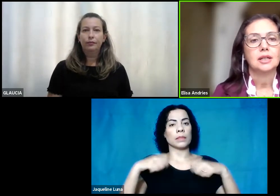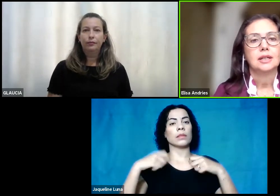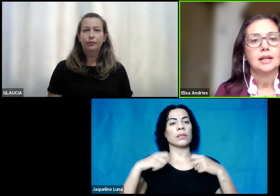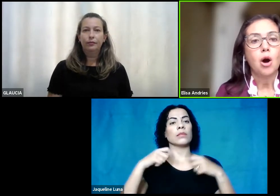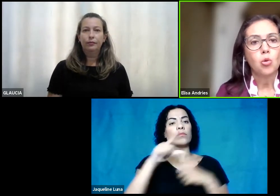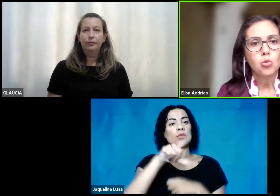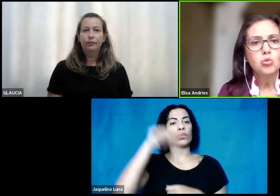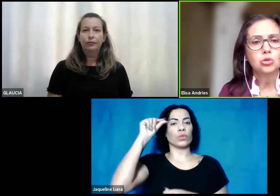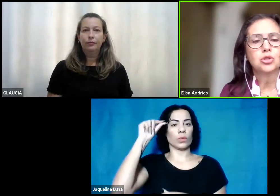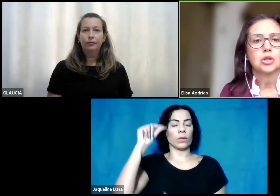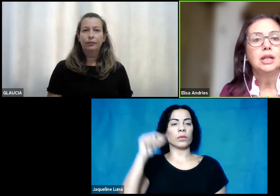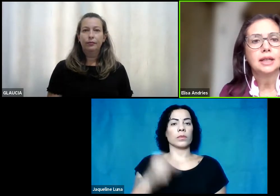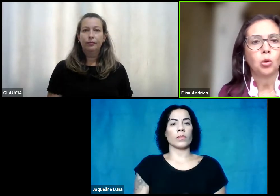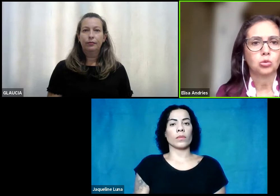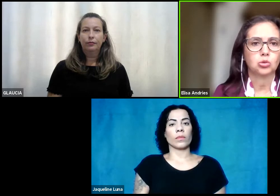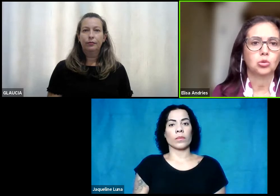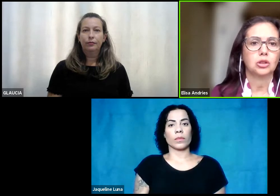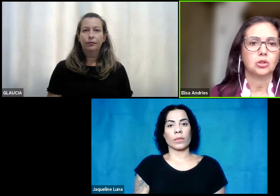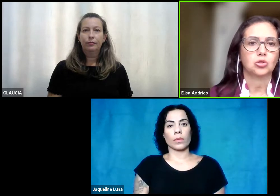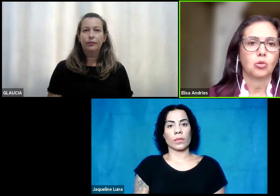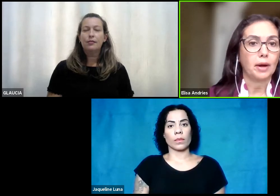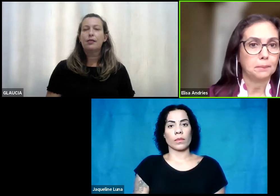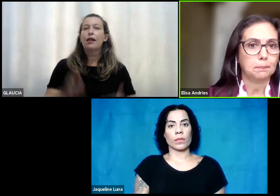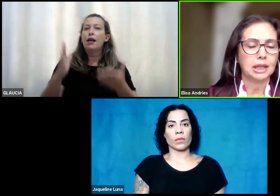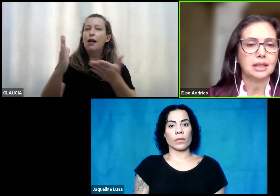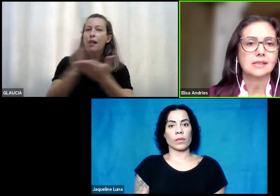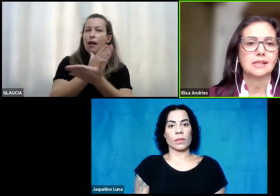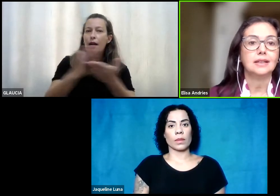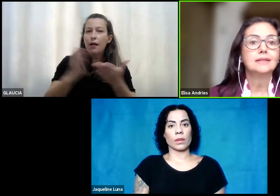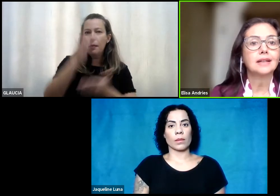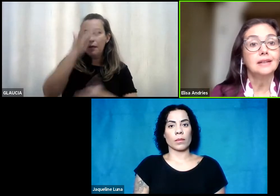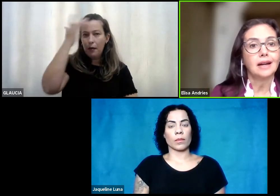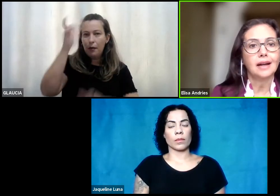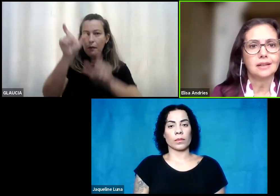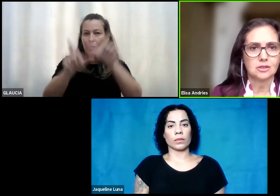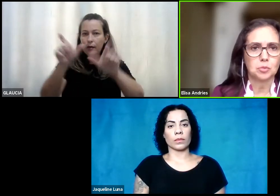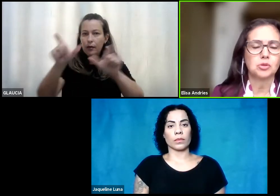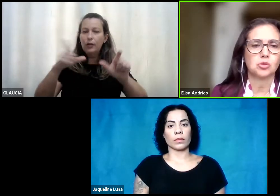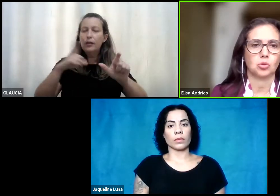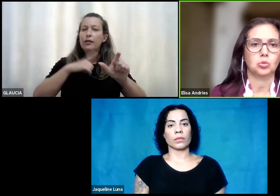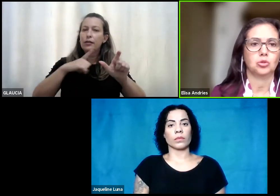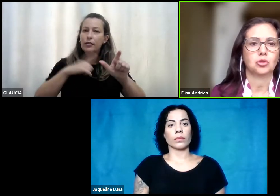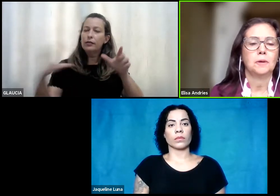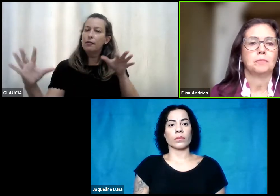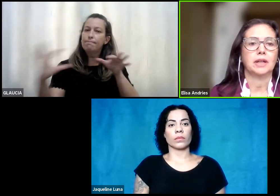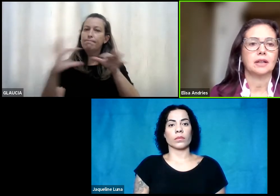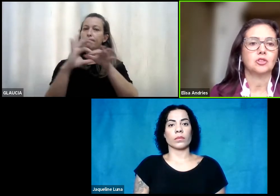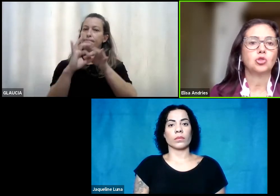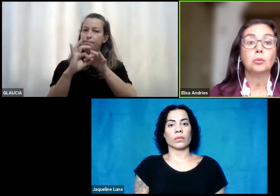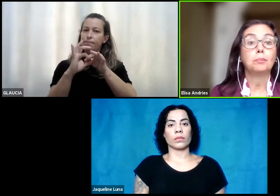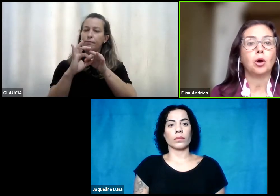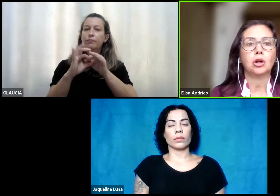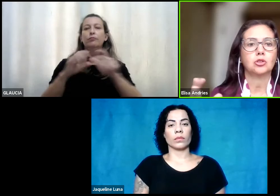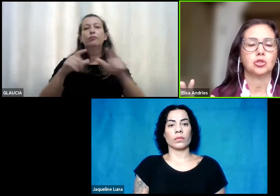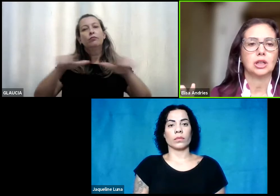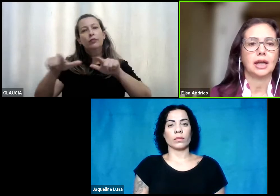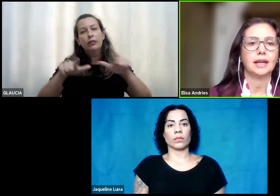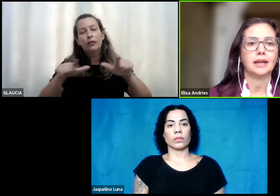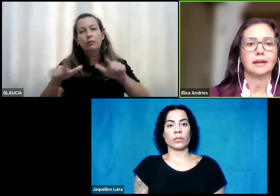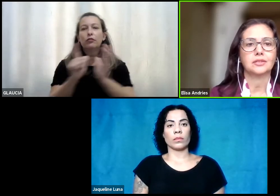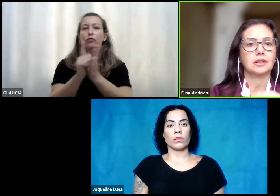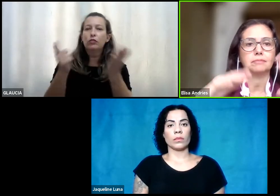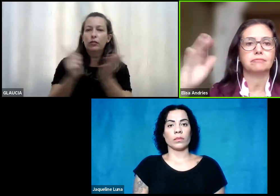eleger alguns interlocutores com a imprensa e treinar essas pessoas, né? A gente não